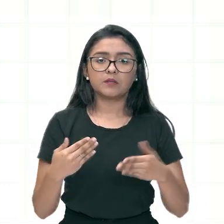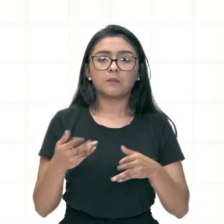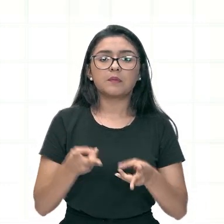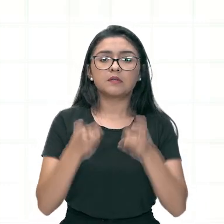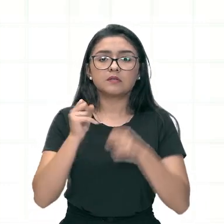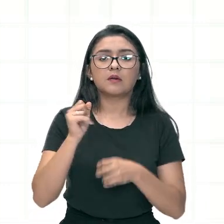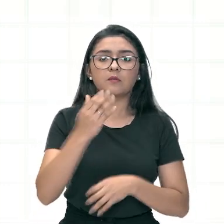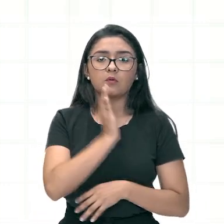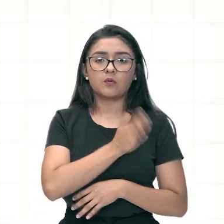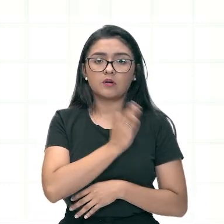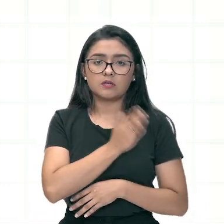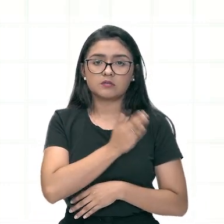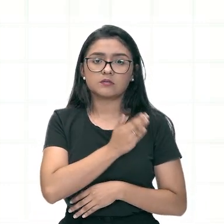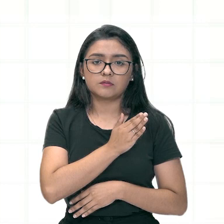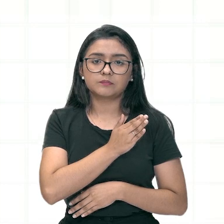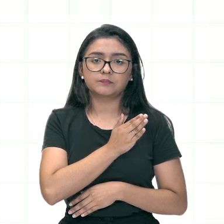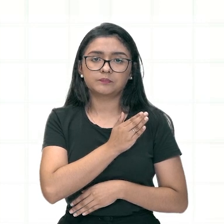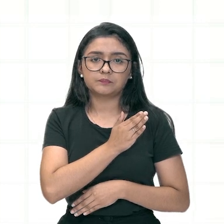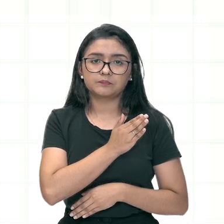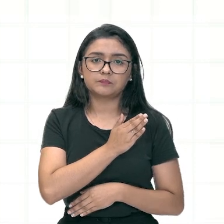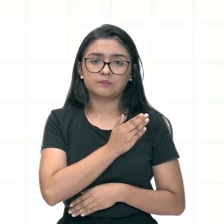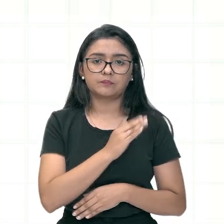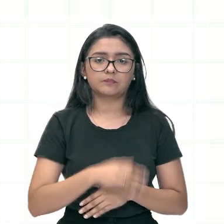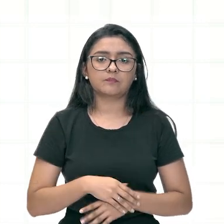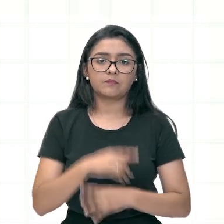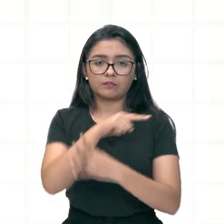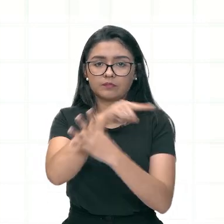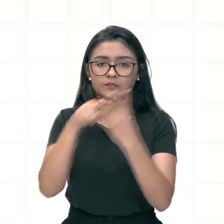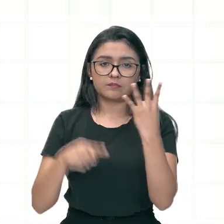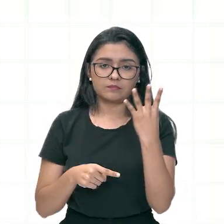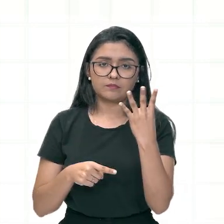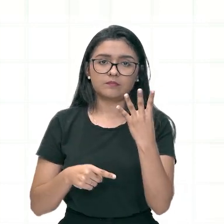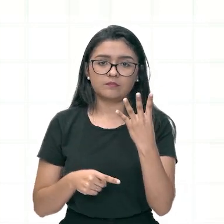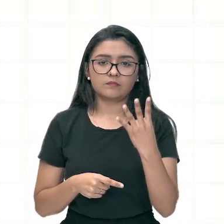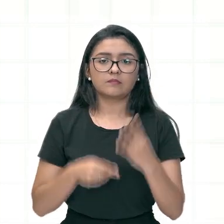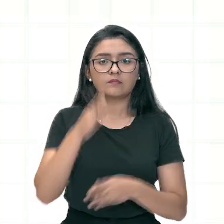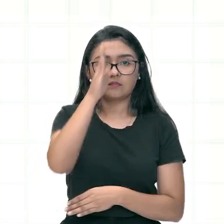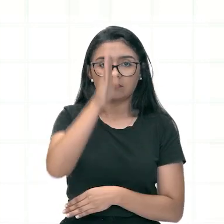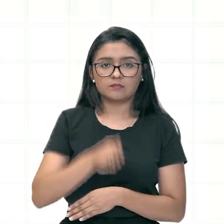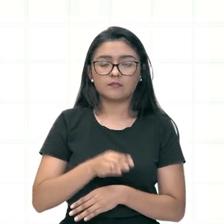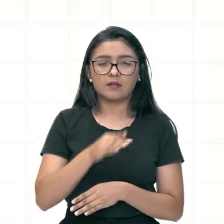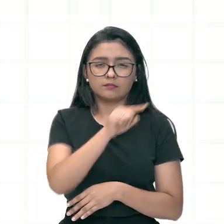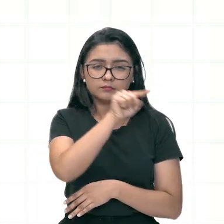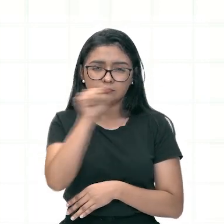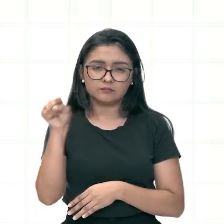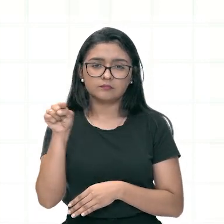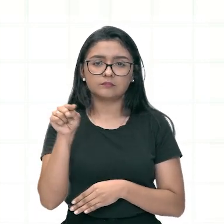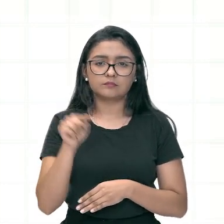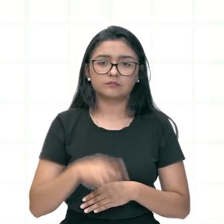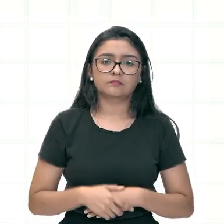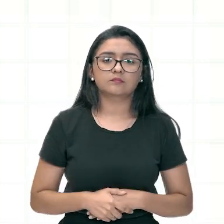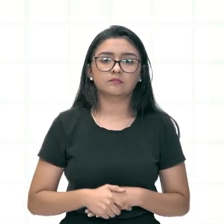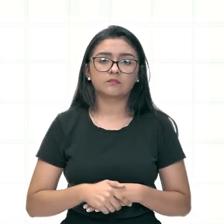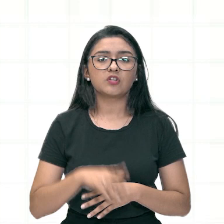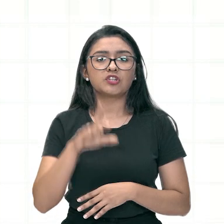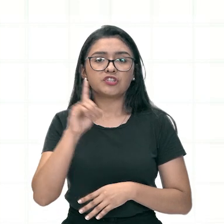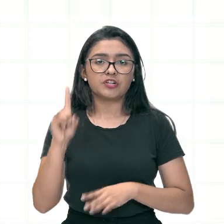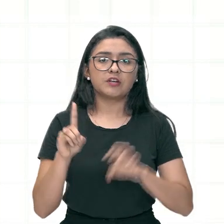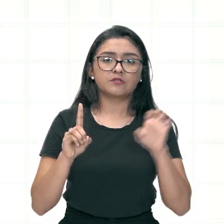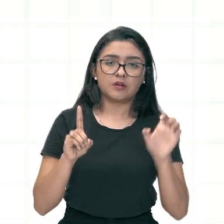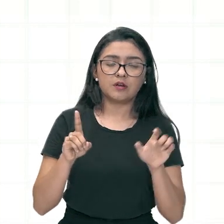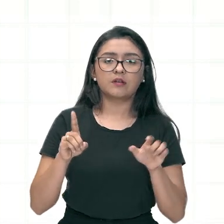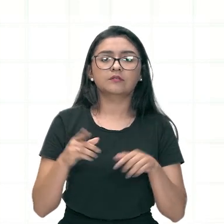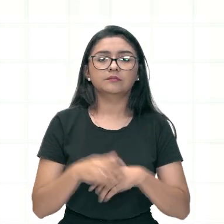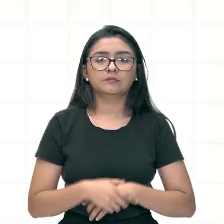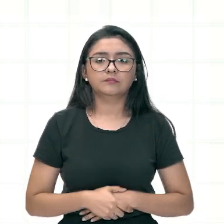ave, dividido aí, ó, em 4 cavidades, como a gente observa, né? Um átrio direito, o átrio esquerdo e o